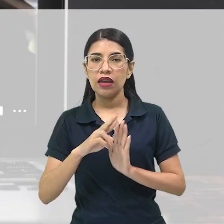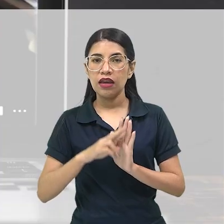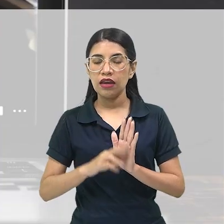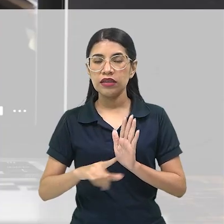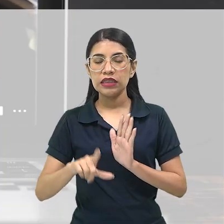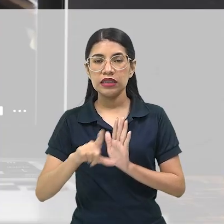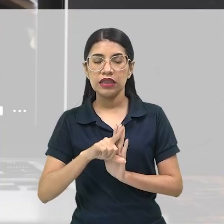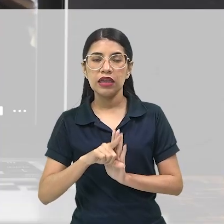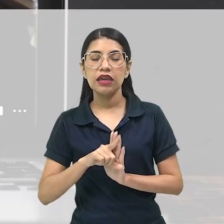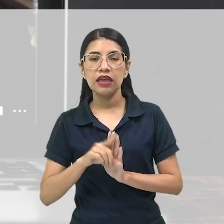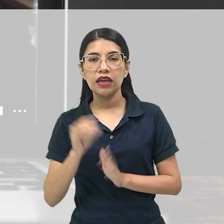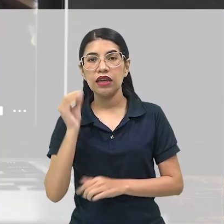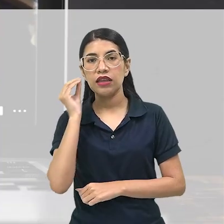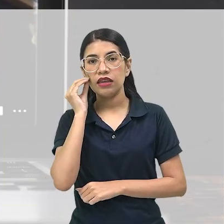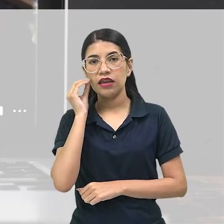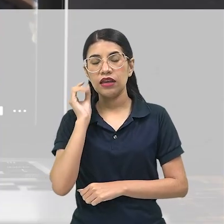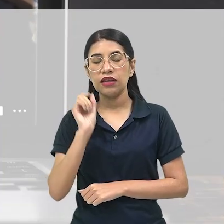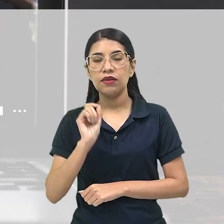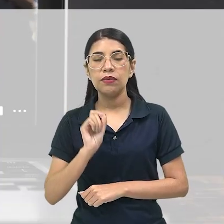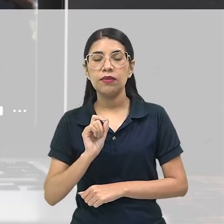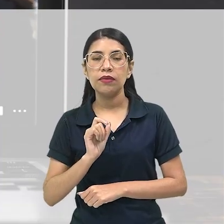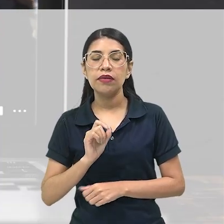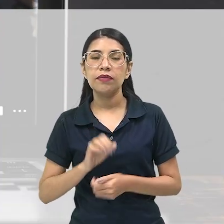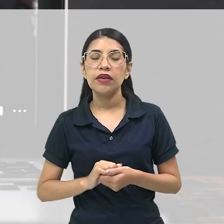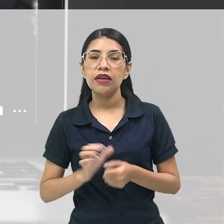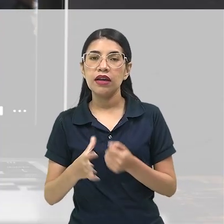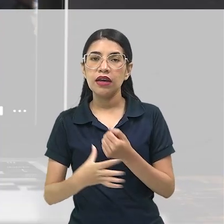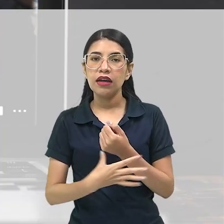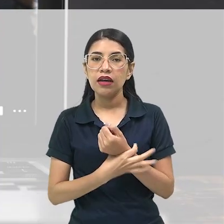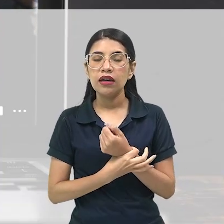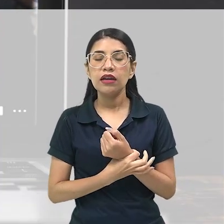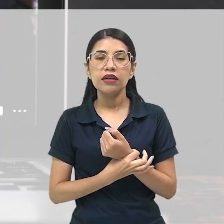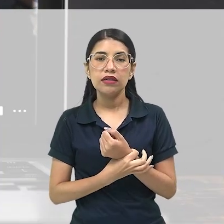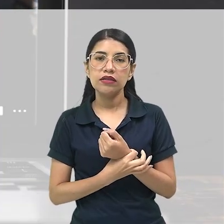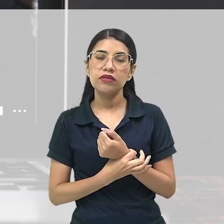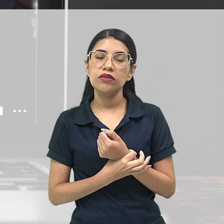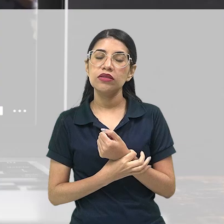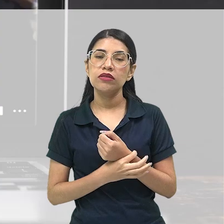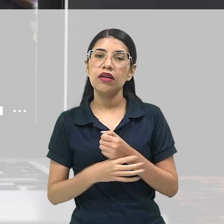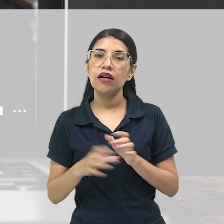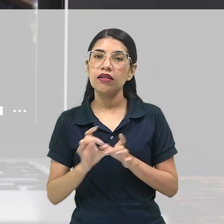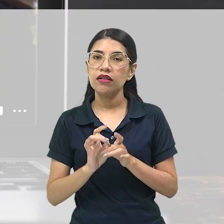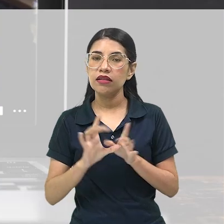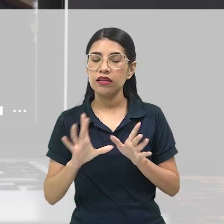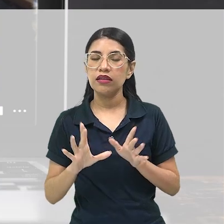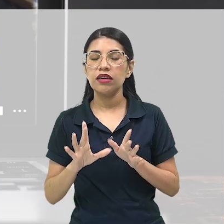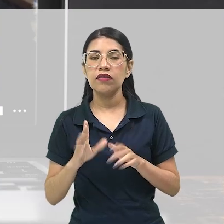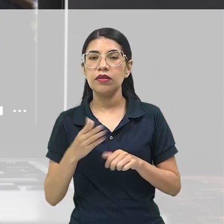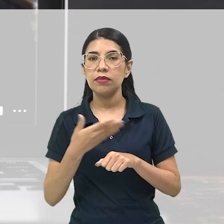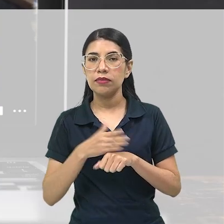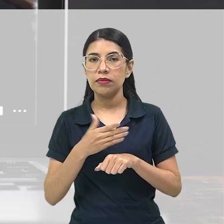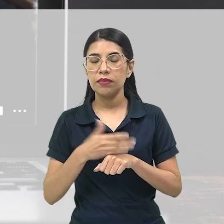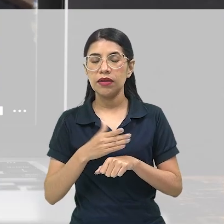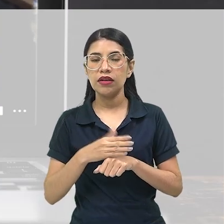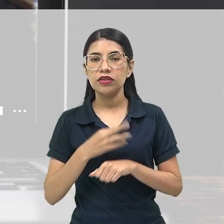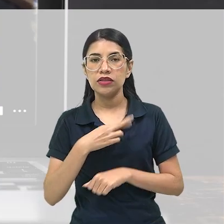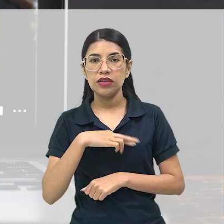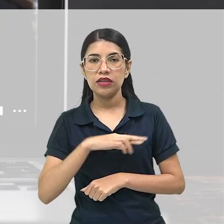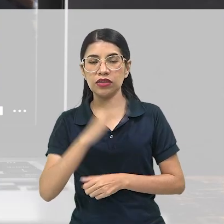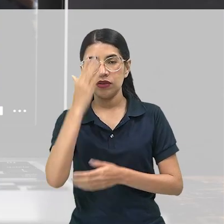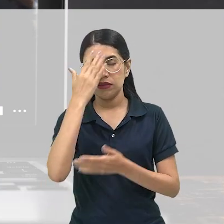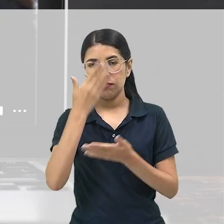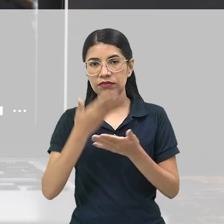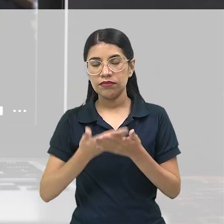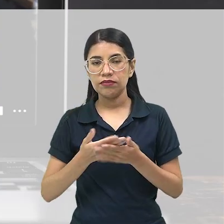que buscam recepcionar, dar garantia a esse pleno exercício da liberdade de crenças